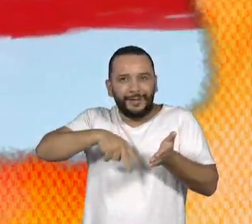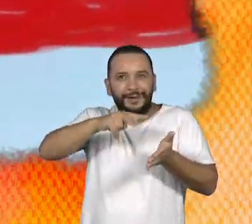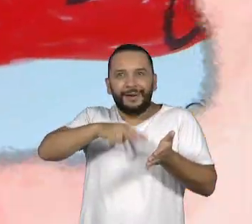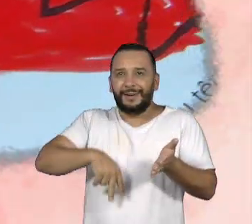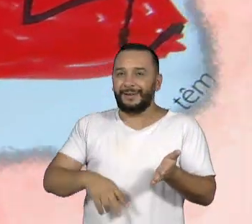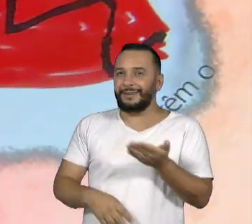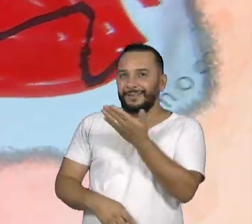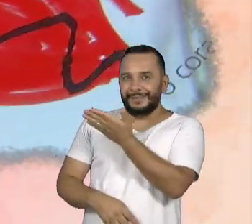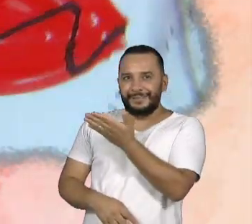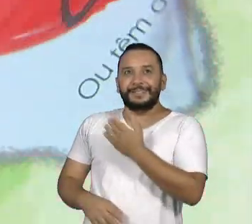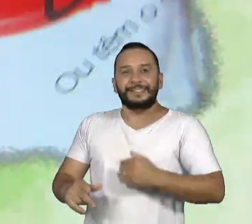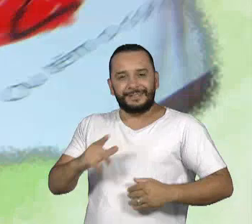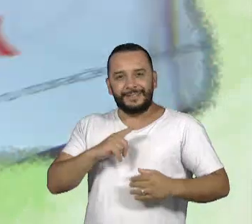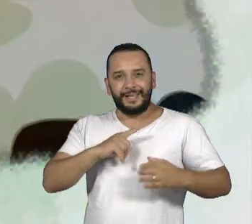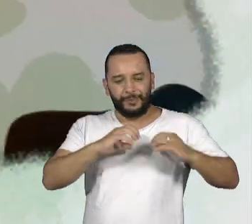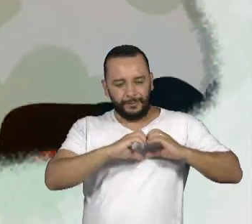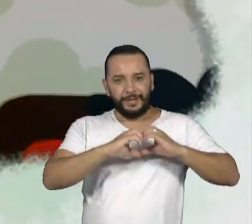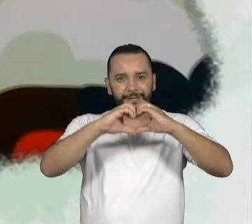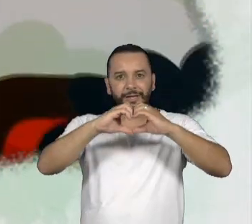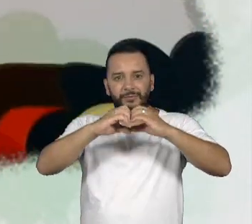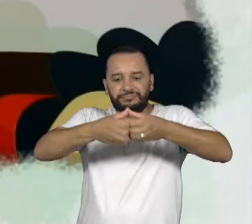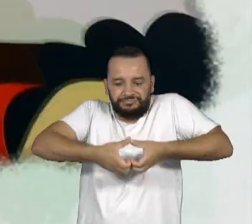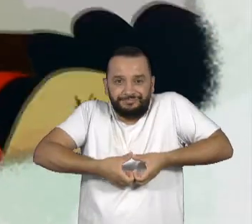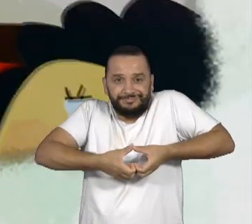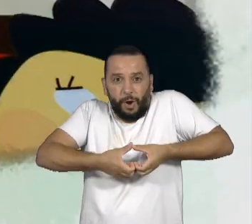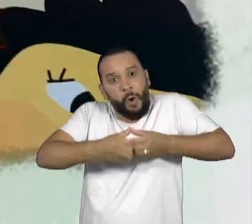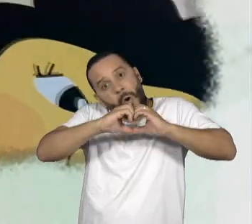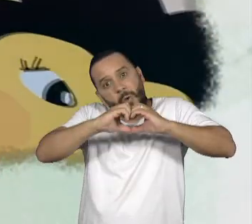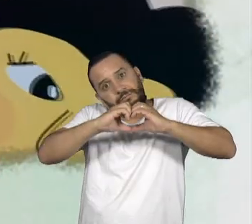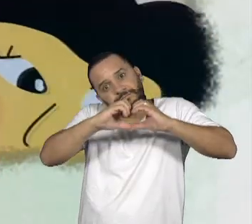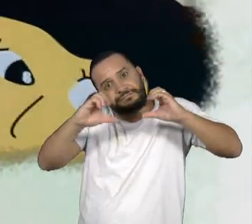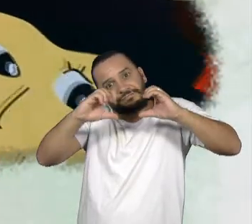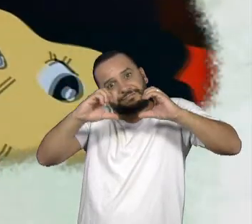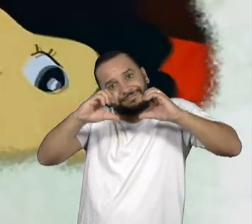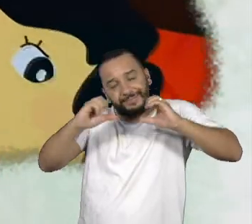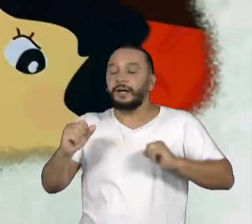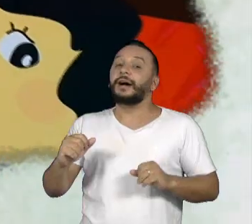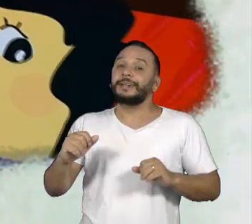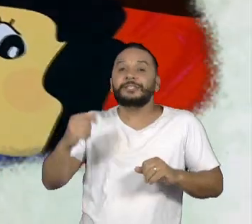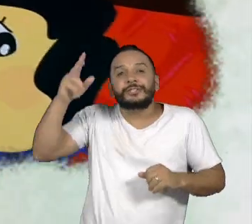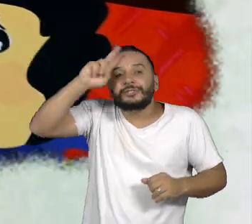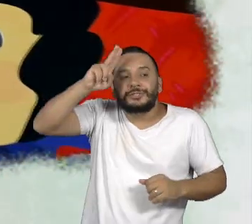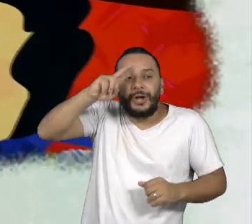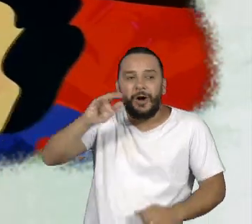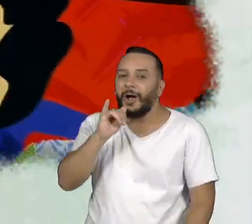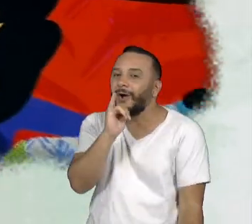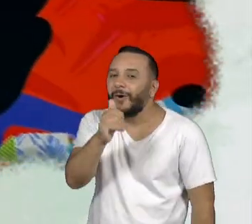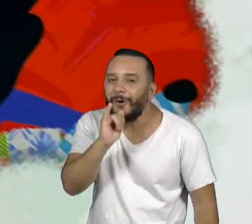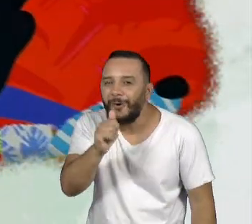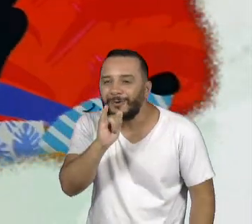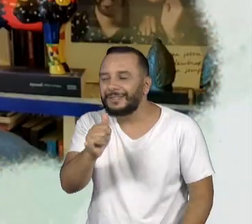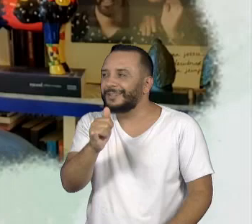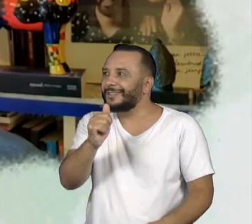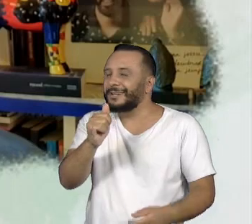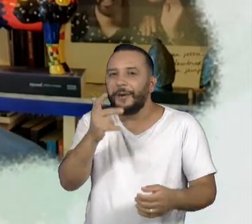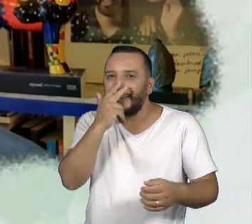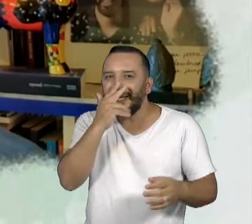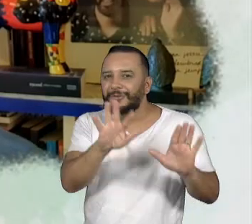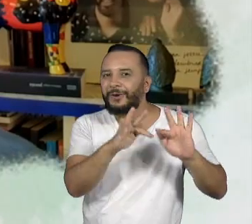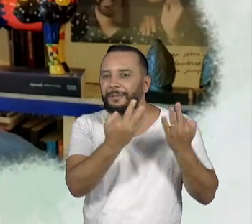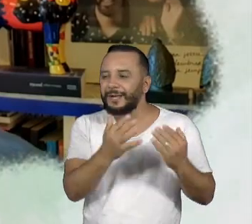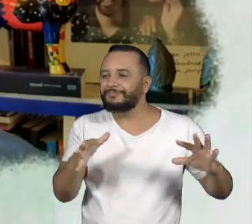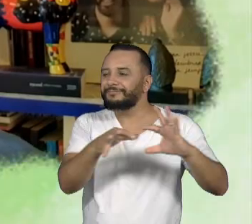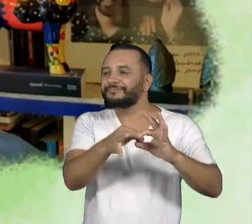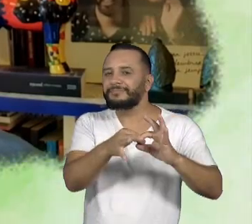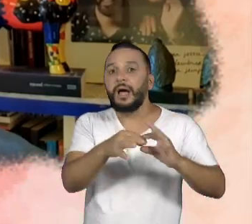ou têm o coração partido. Histórias que reacendem afetos e reatam laços de família. Esse livro é uma lembrança do